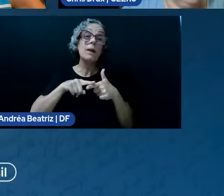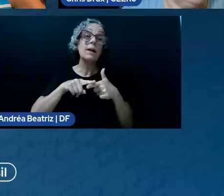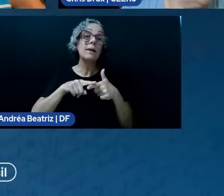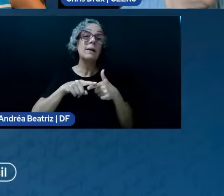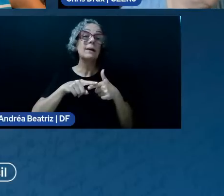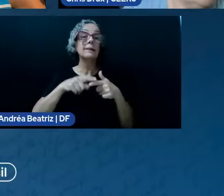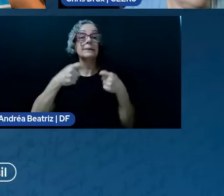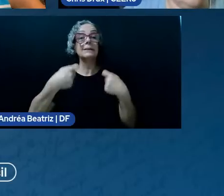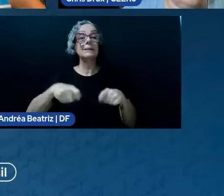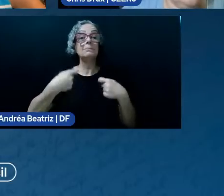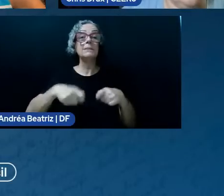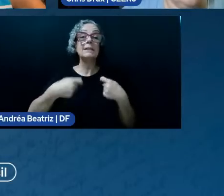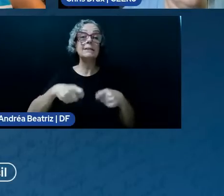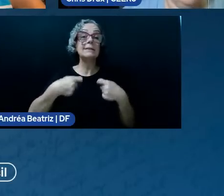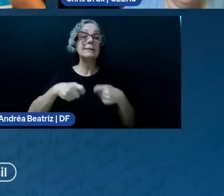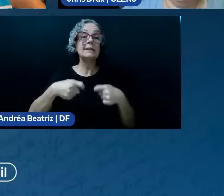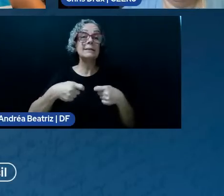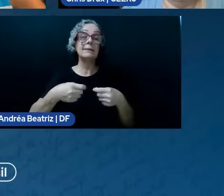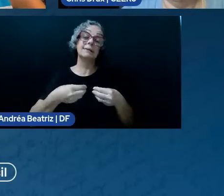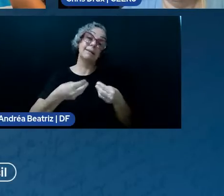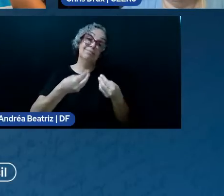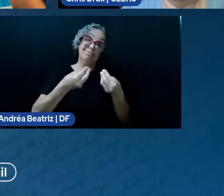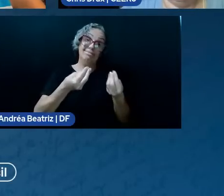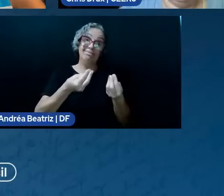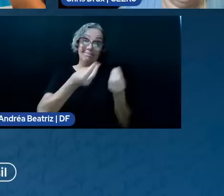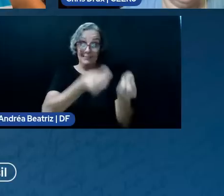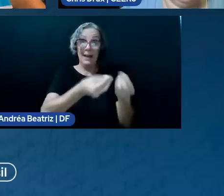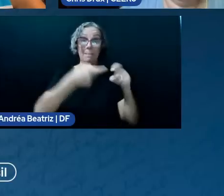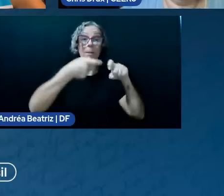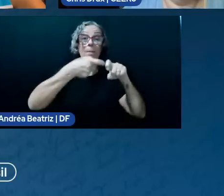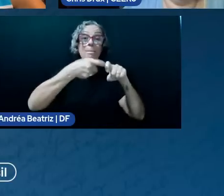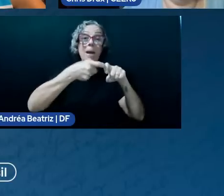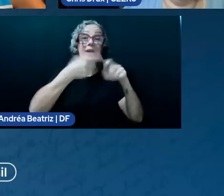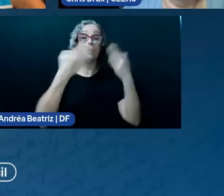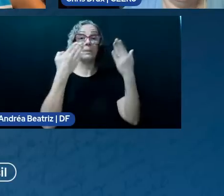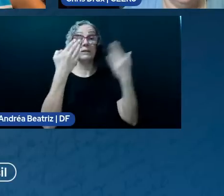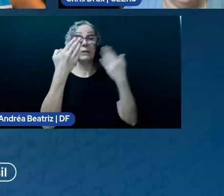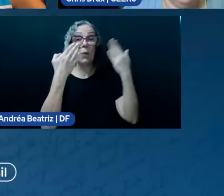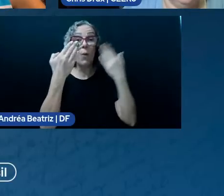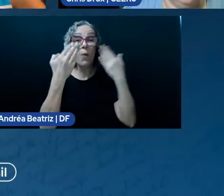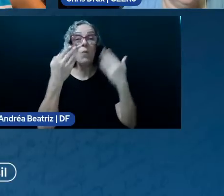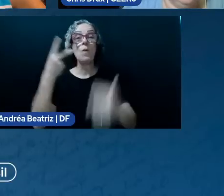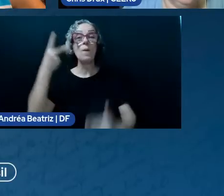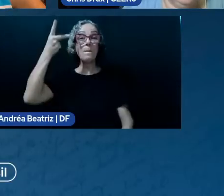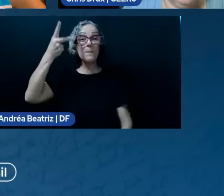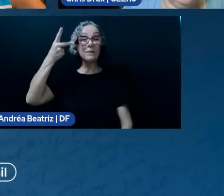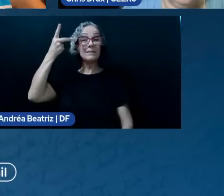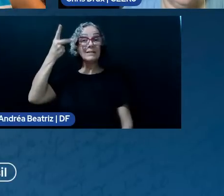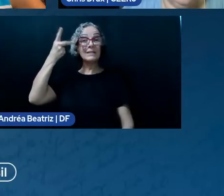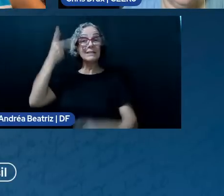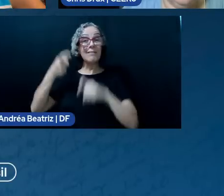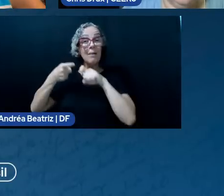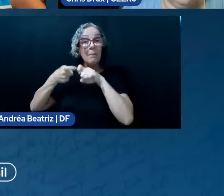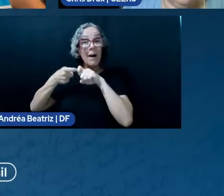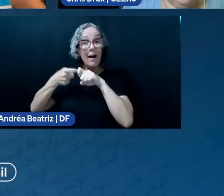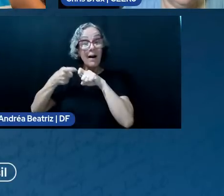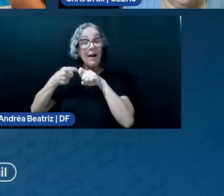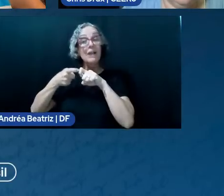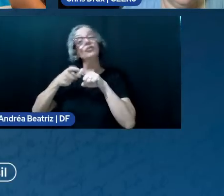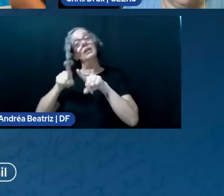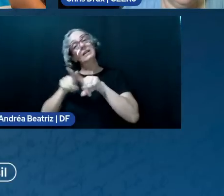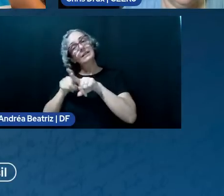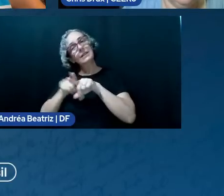ao profissional, né, o médico, o psicólogo, o psiquiatra, e pode também ser tratado com o auxílio